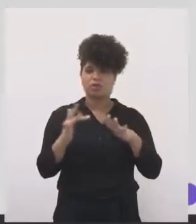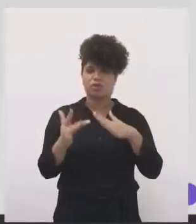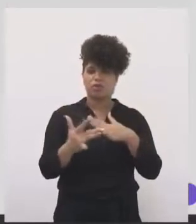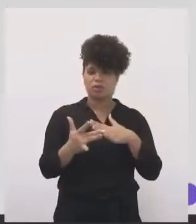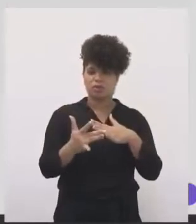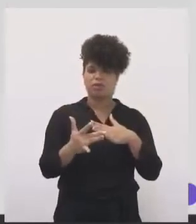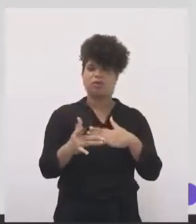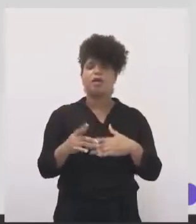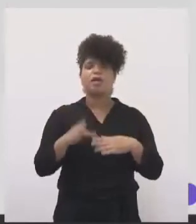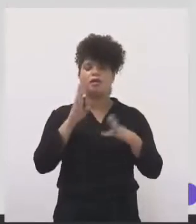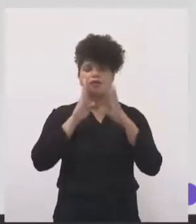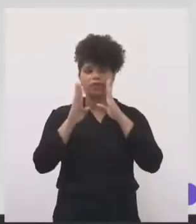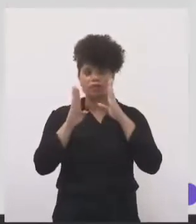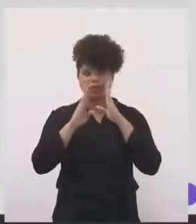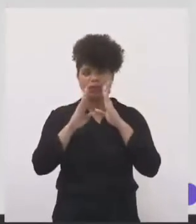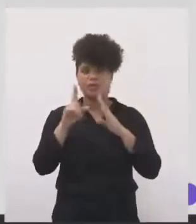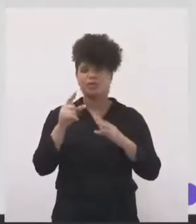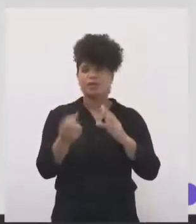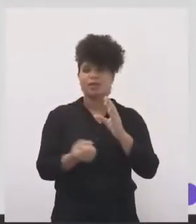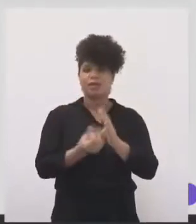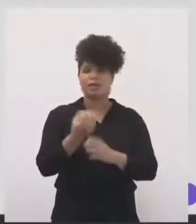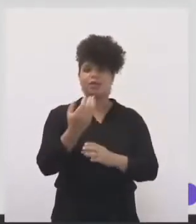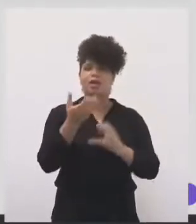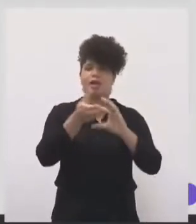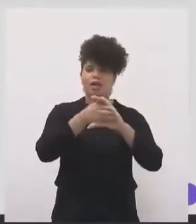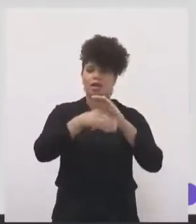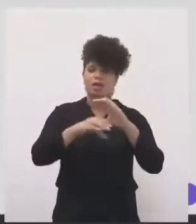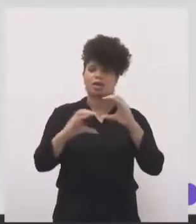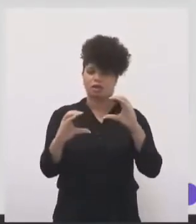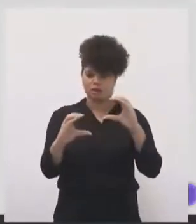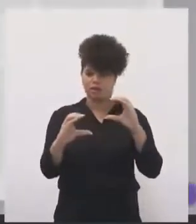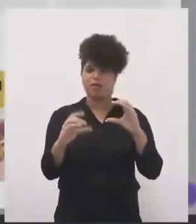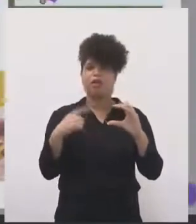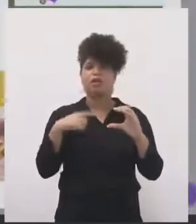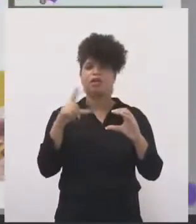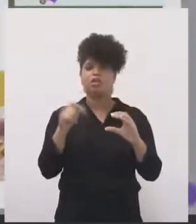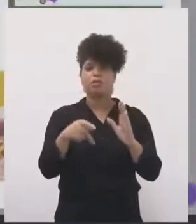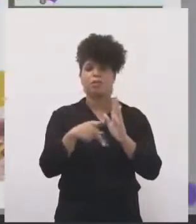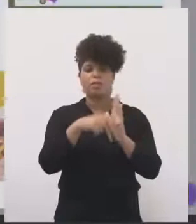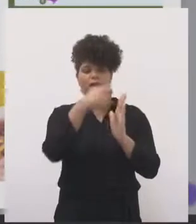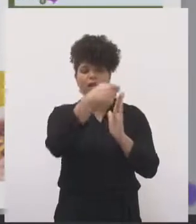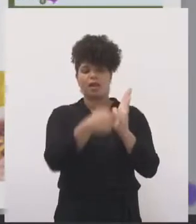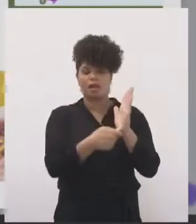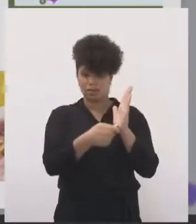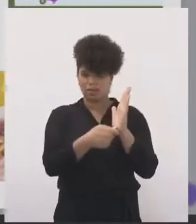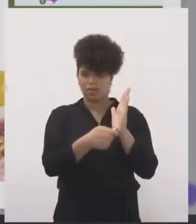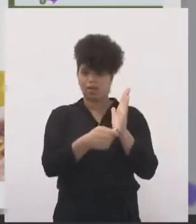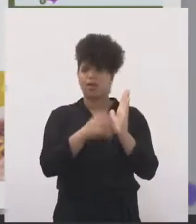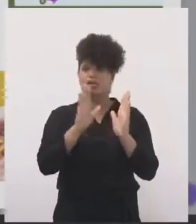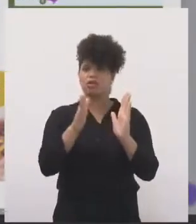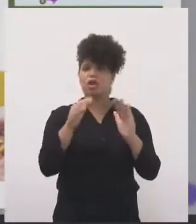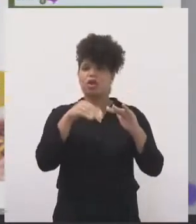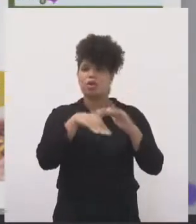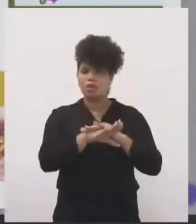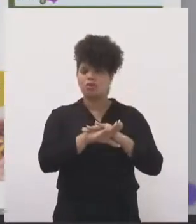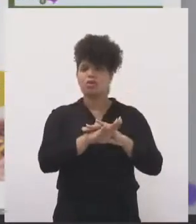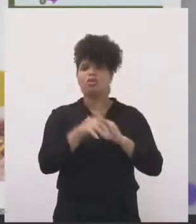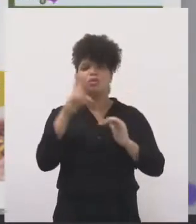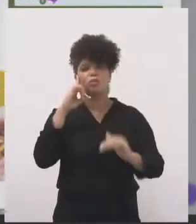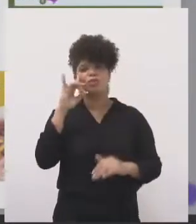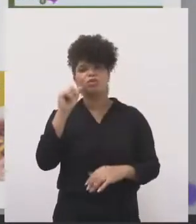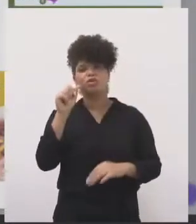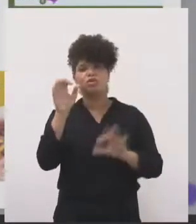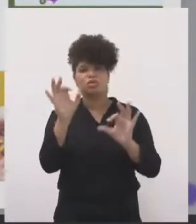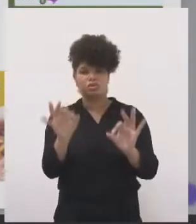Facebook, cria um modelinho lá no Canva, vem aqui no calendário e já deixa pré-editado para aquela data, por